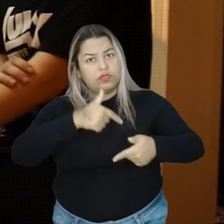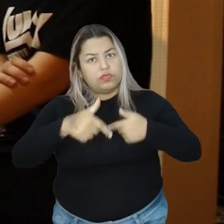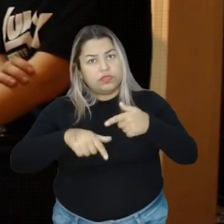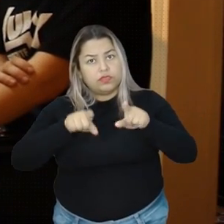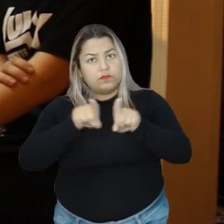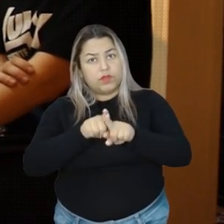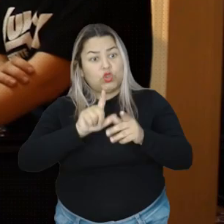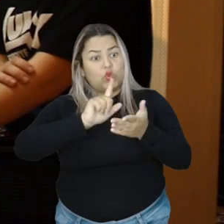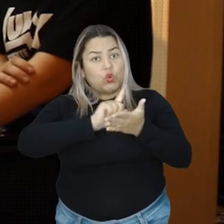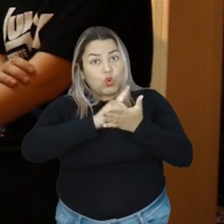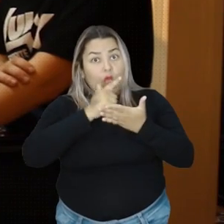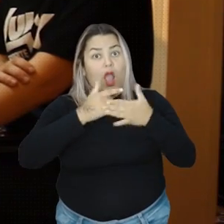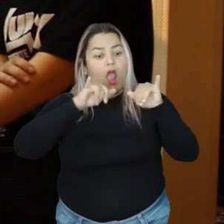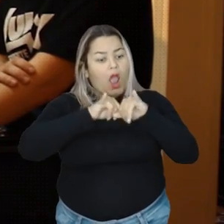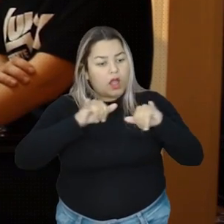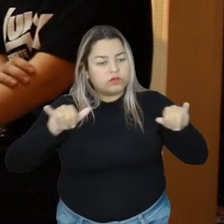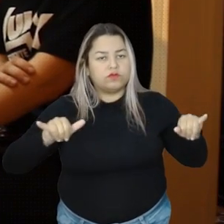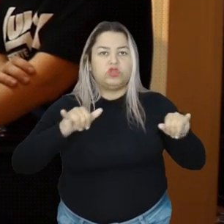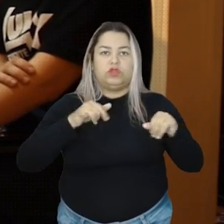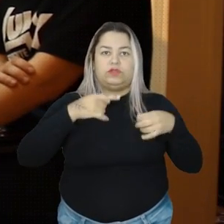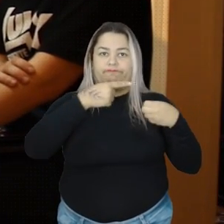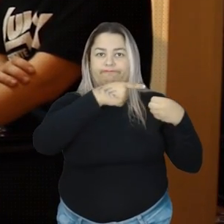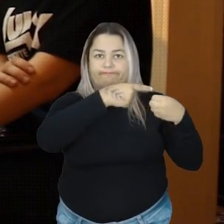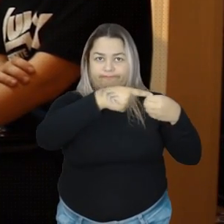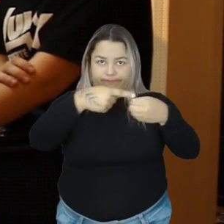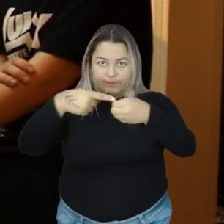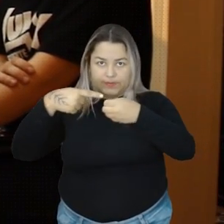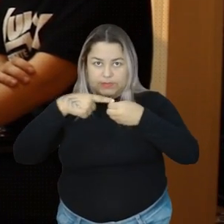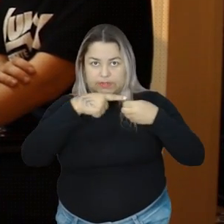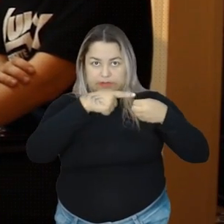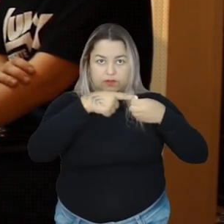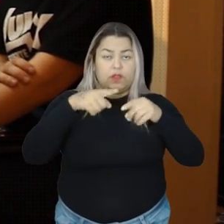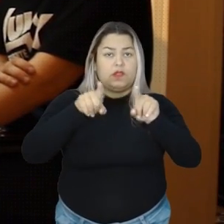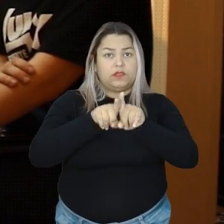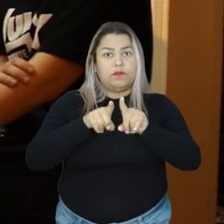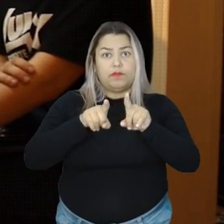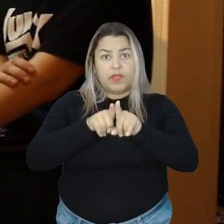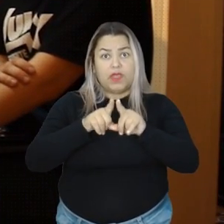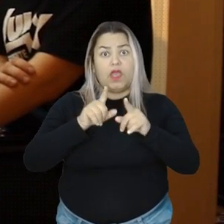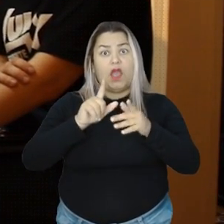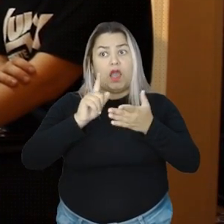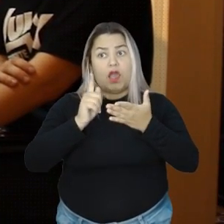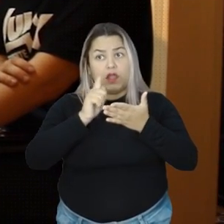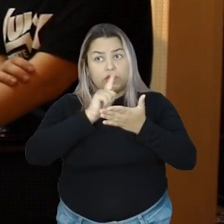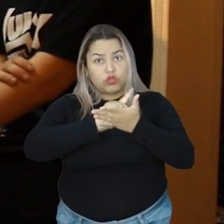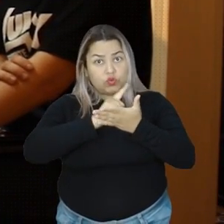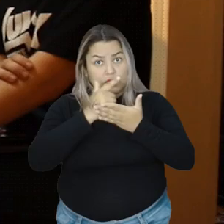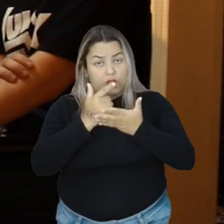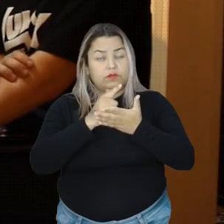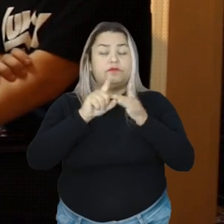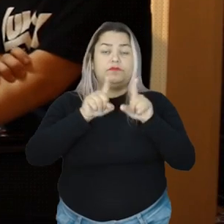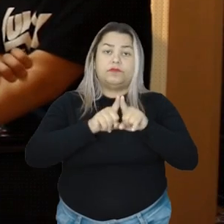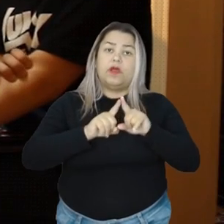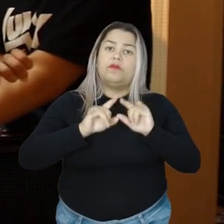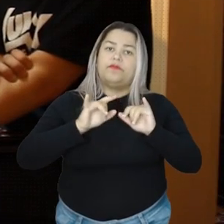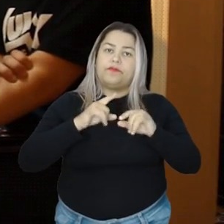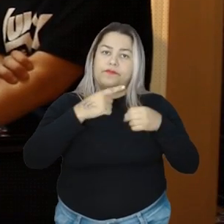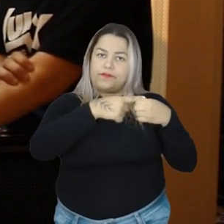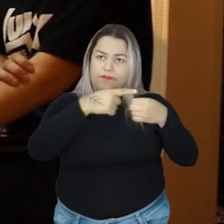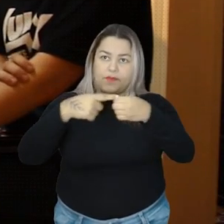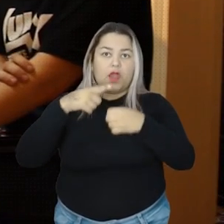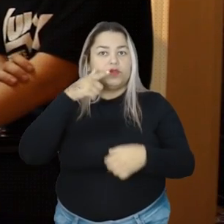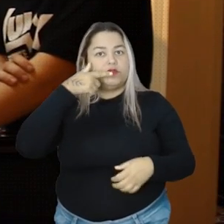do jornal A Notícia da cidade. Né. Eu fui entregador do jornal A Notícia na cidade, antes de ser